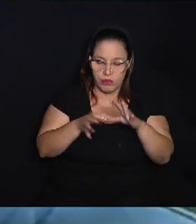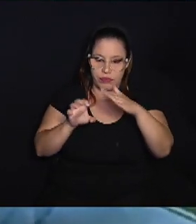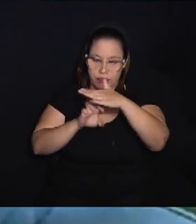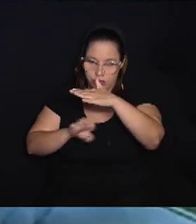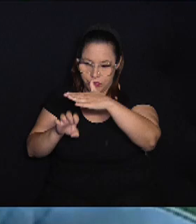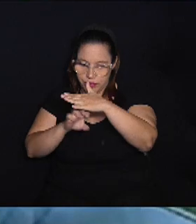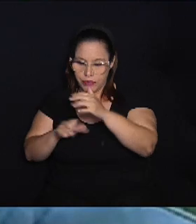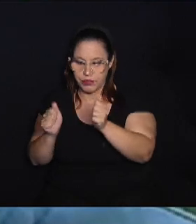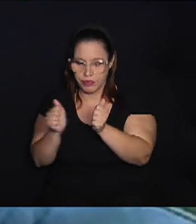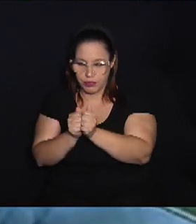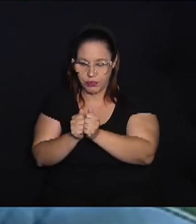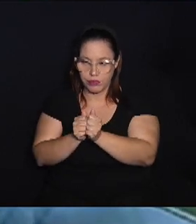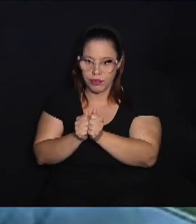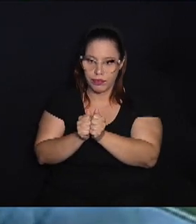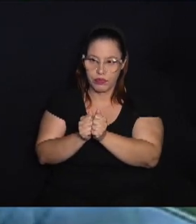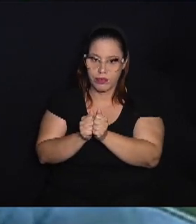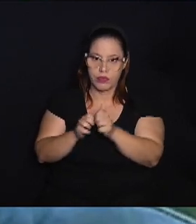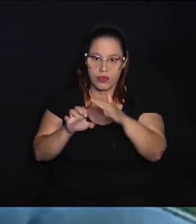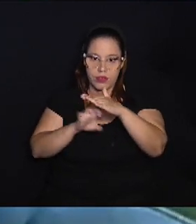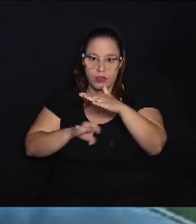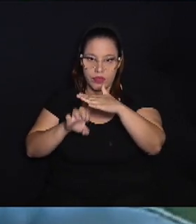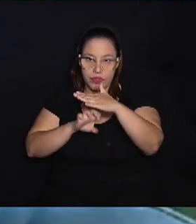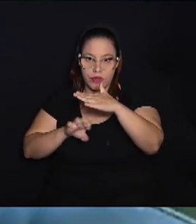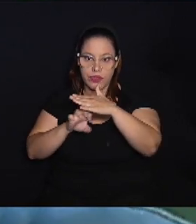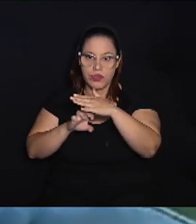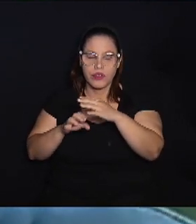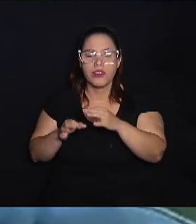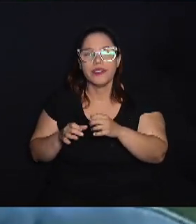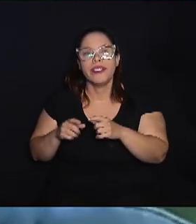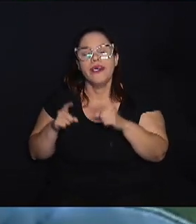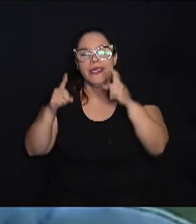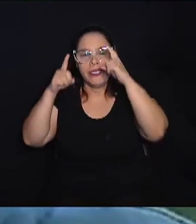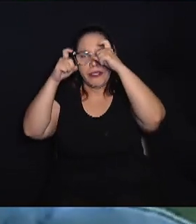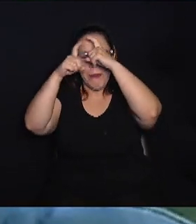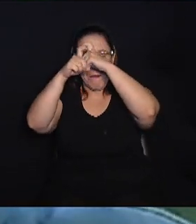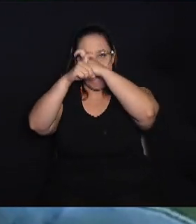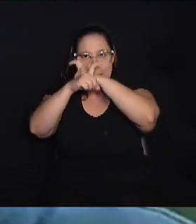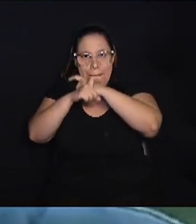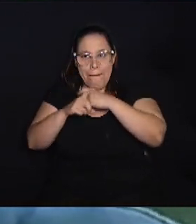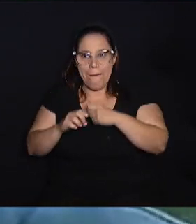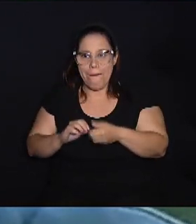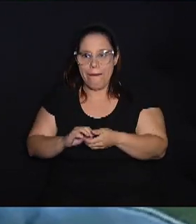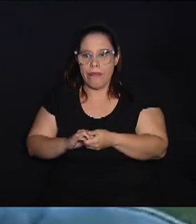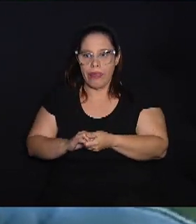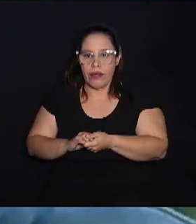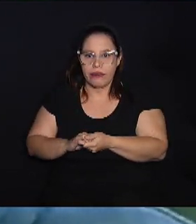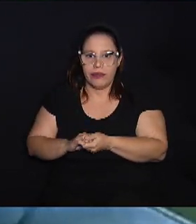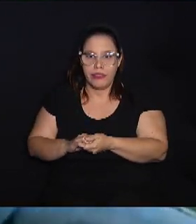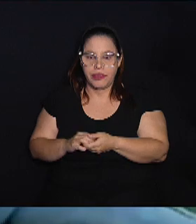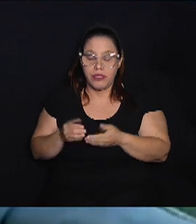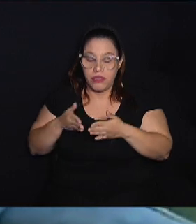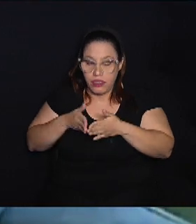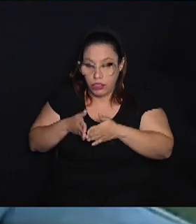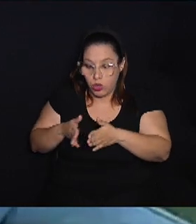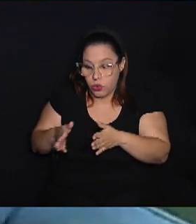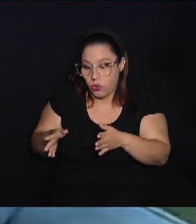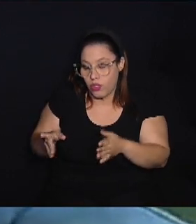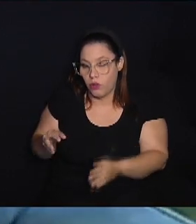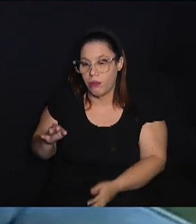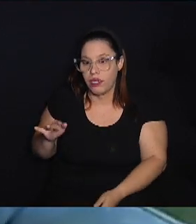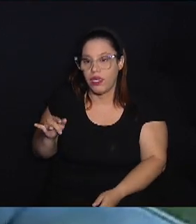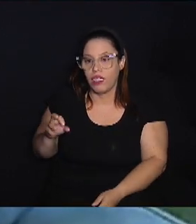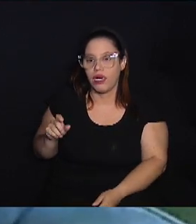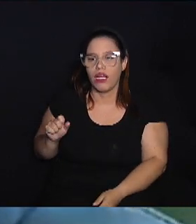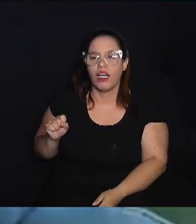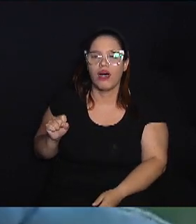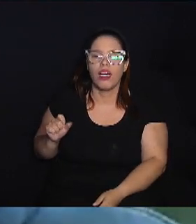cooperativas. Hoje as cooperativas têm grande dificuldade, né, em escoar esse material para a ponta, que seriam as siderúrgicas,